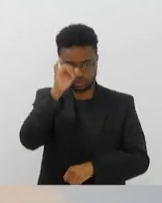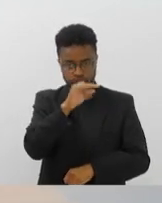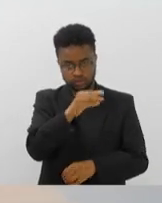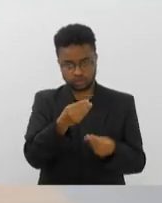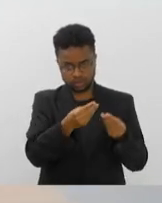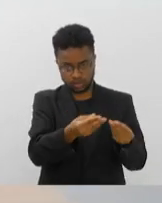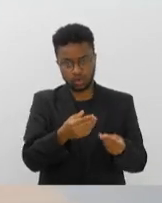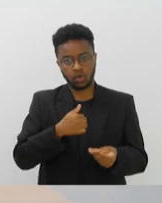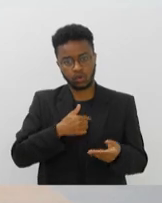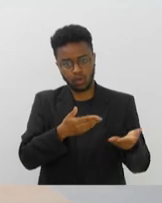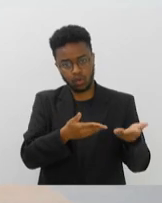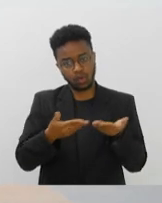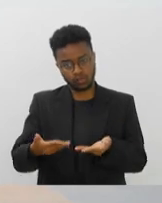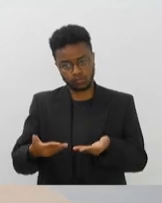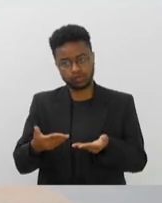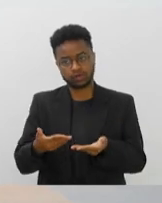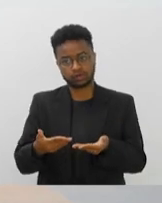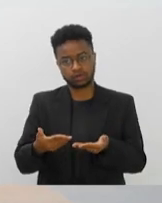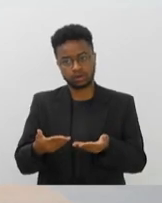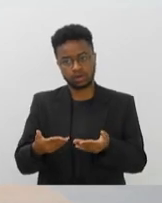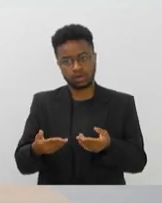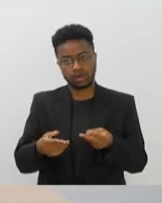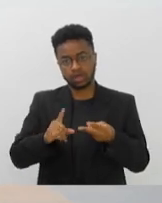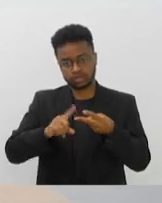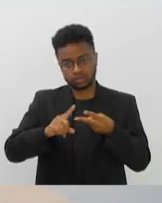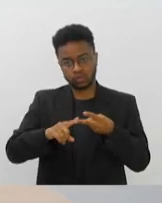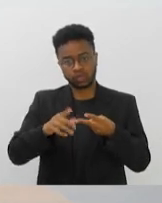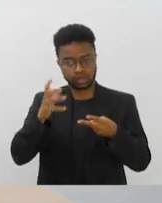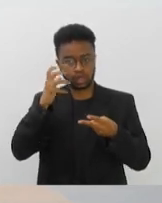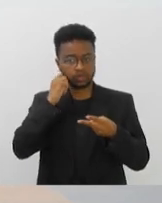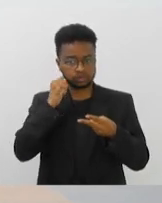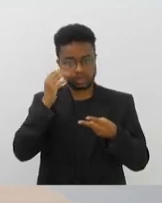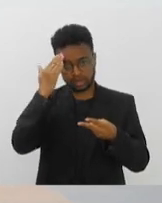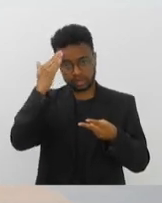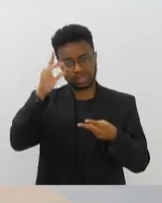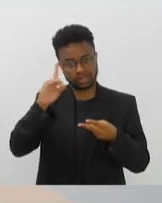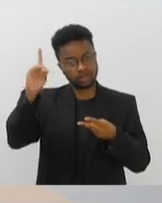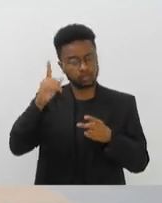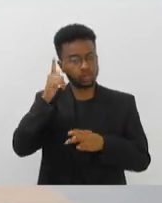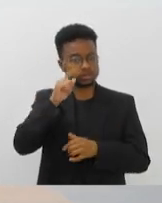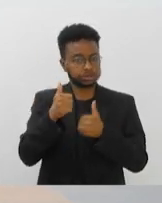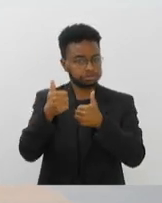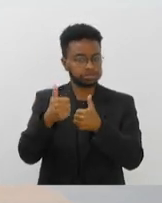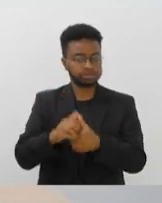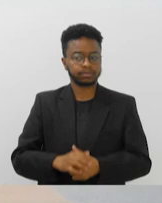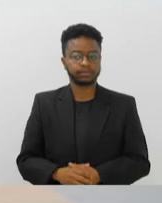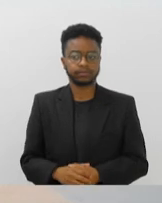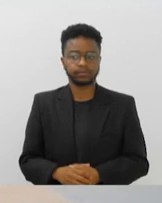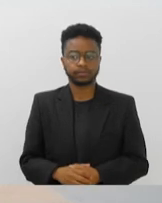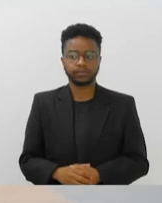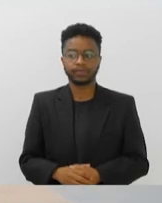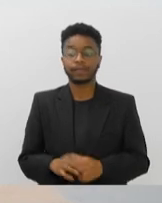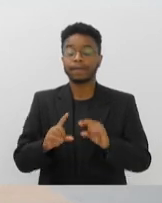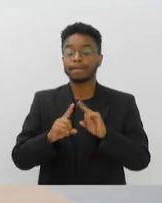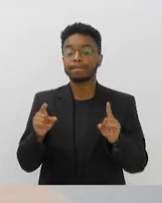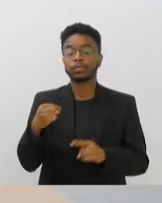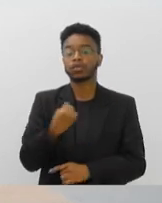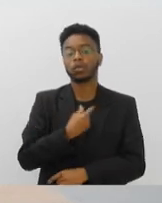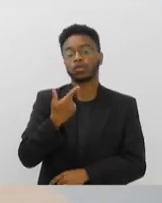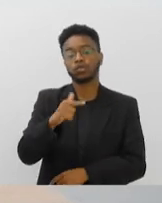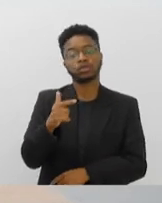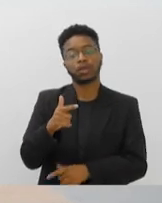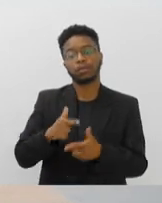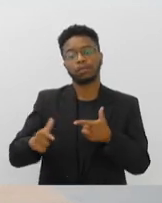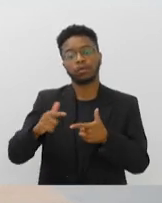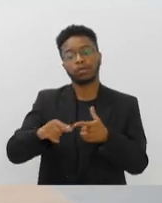eu convidei essa segunda adotante que graças a Deus foi uma adoção super bem sucedida Então nós não temos problema enquanto